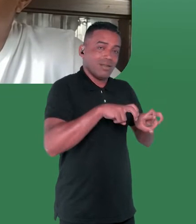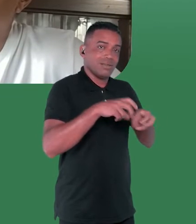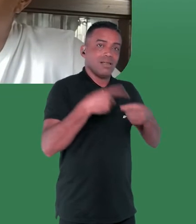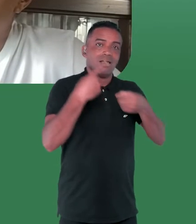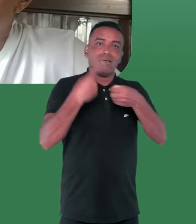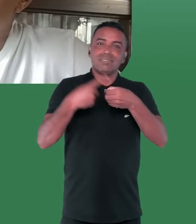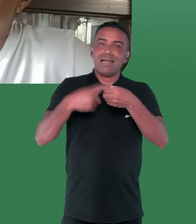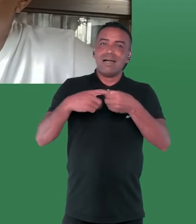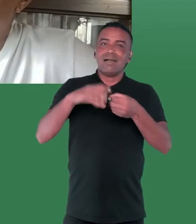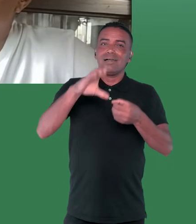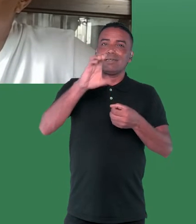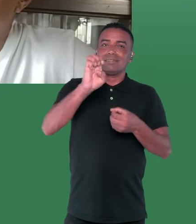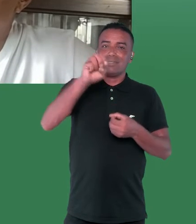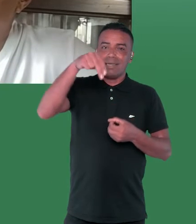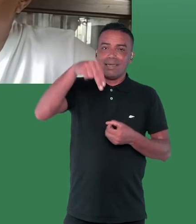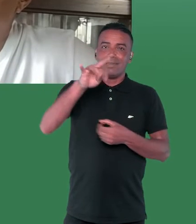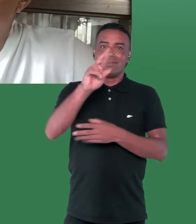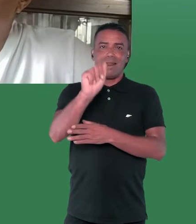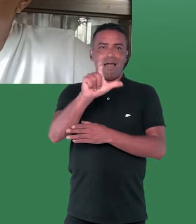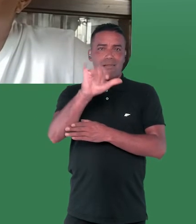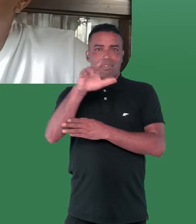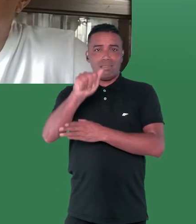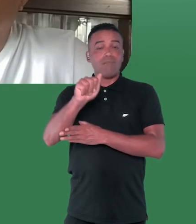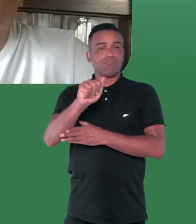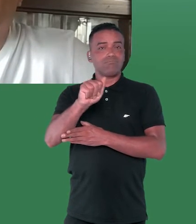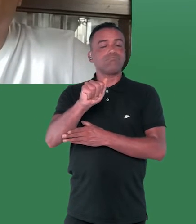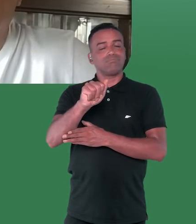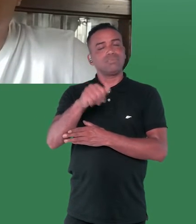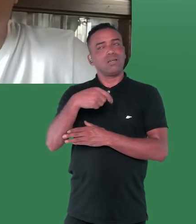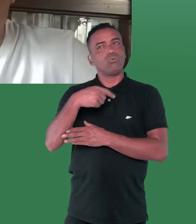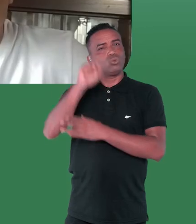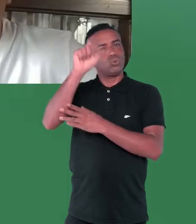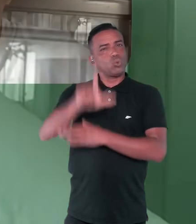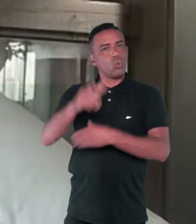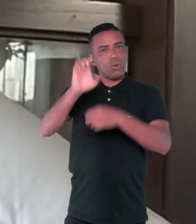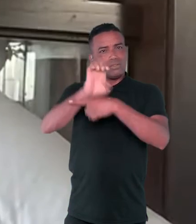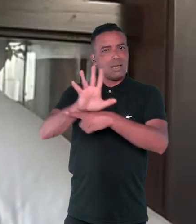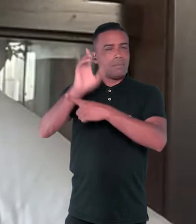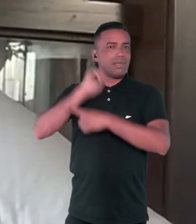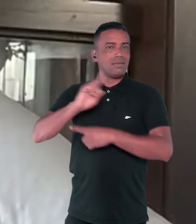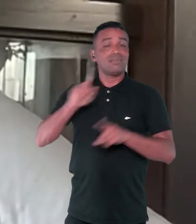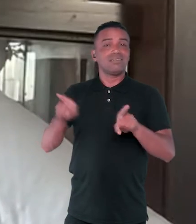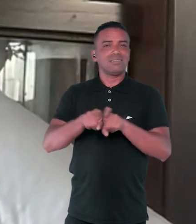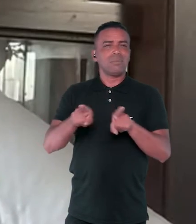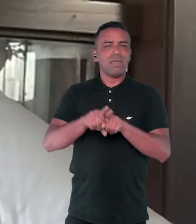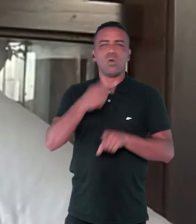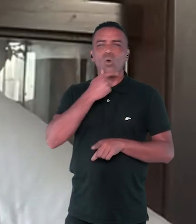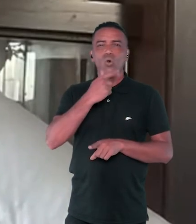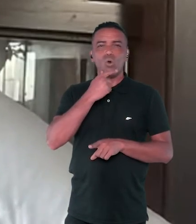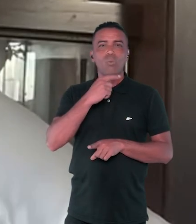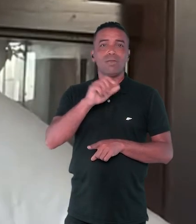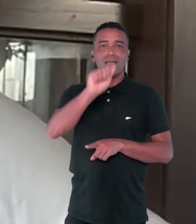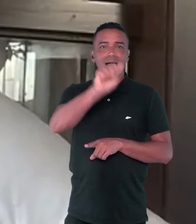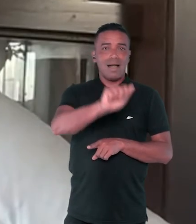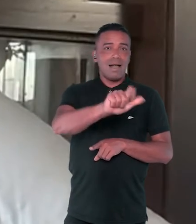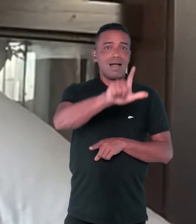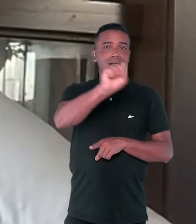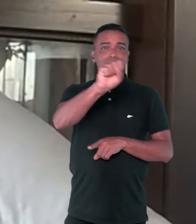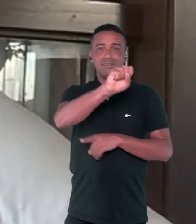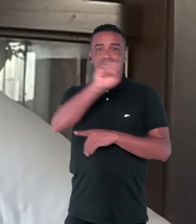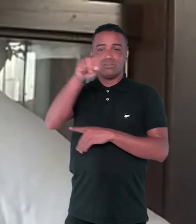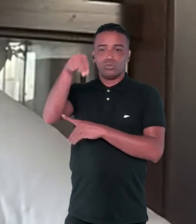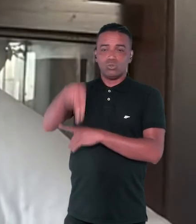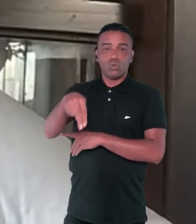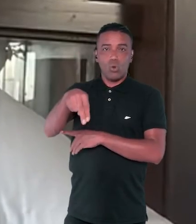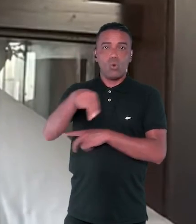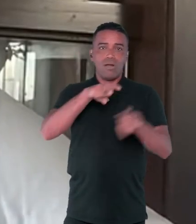no Triângulo. E nesse dia até estava lá também o recém-falecido Alisson Paulinelli, que foi um grande cara da